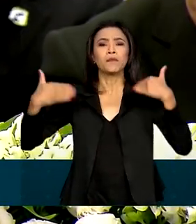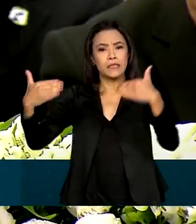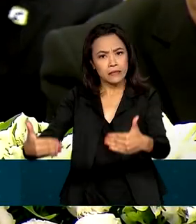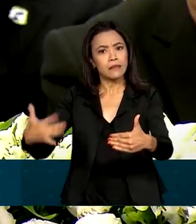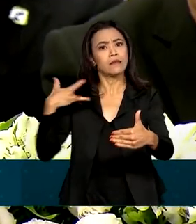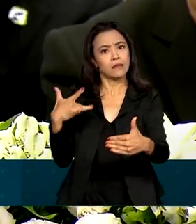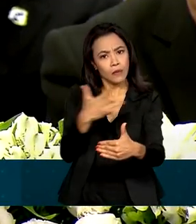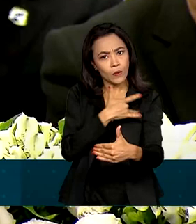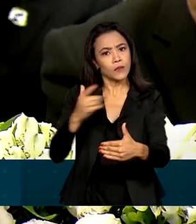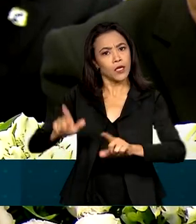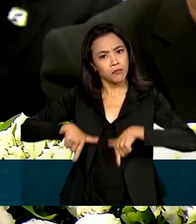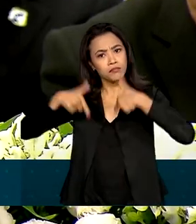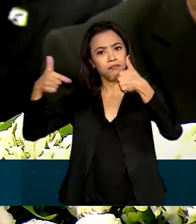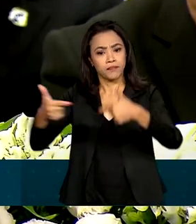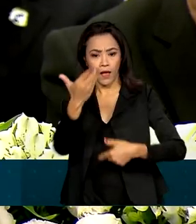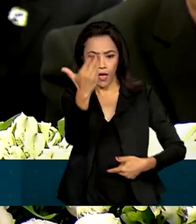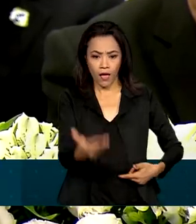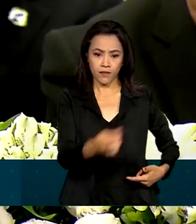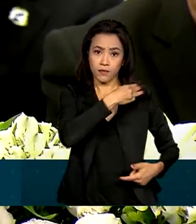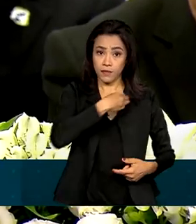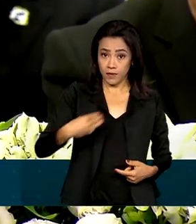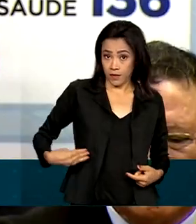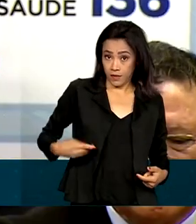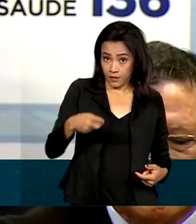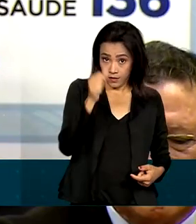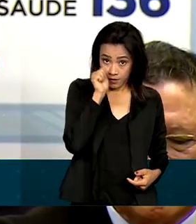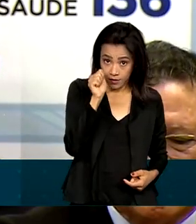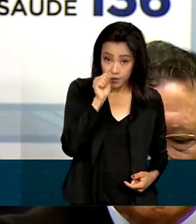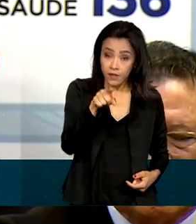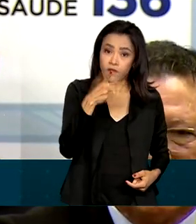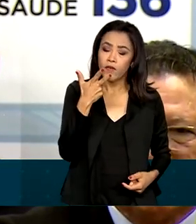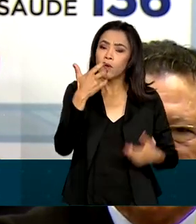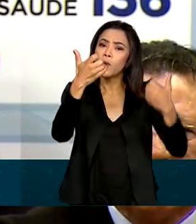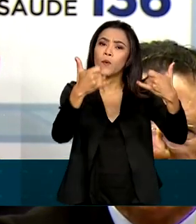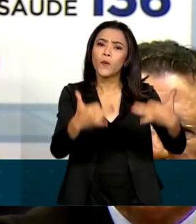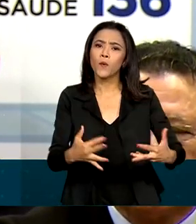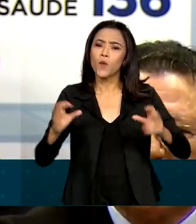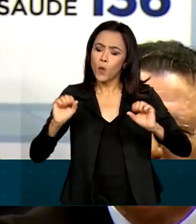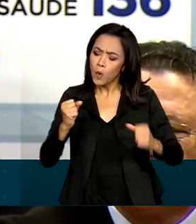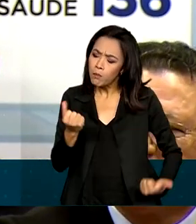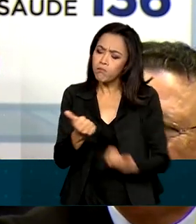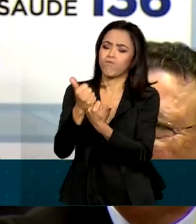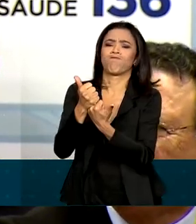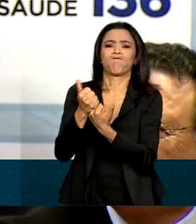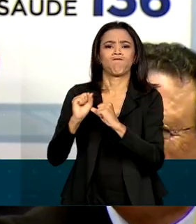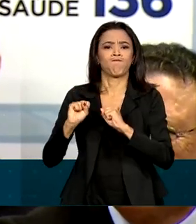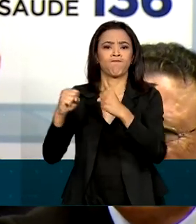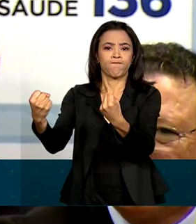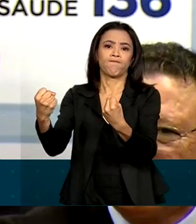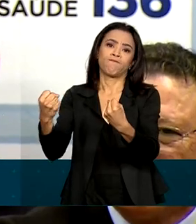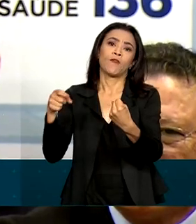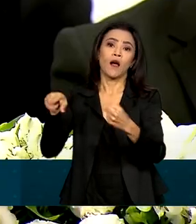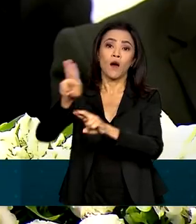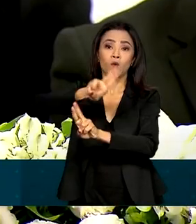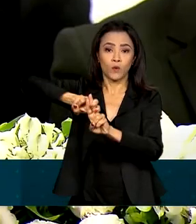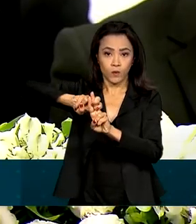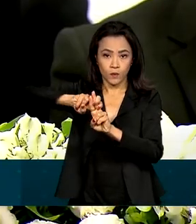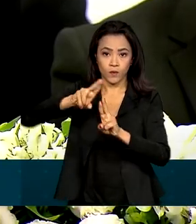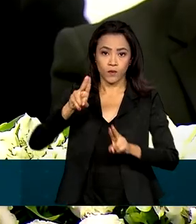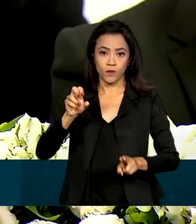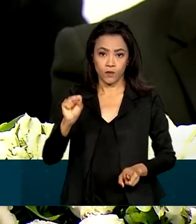Nísia Trindade afirmou que a prioridade ao fortalecimento do Sistema Único de Saúde o SUS